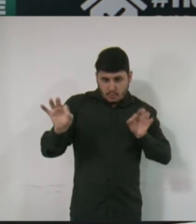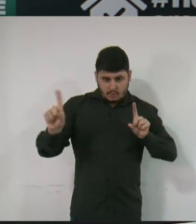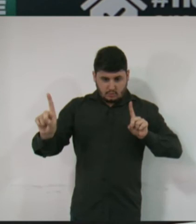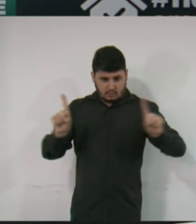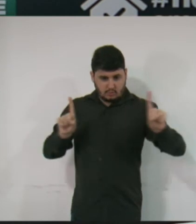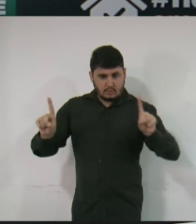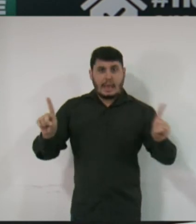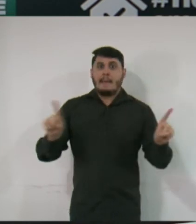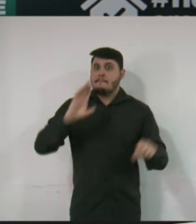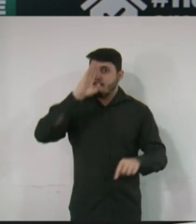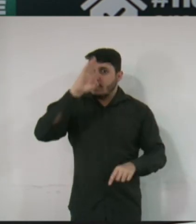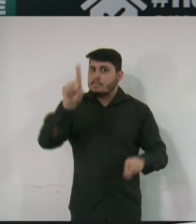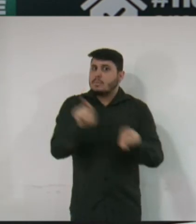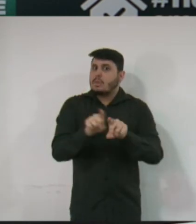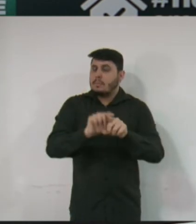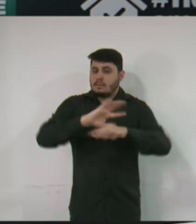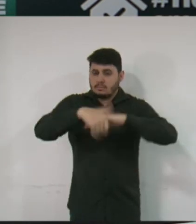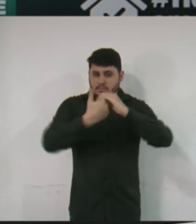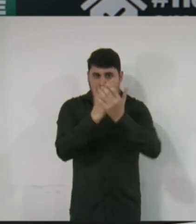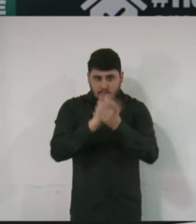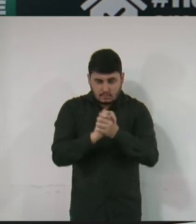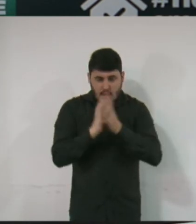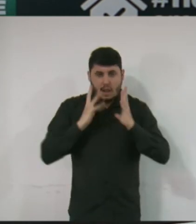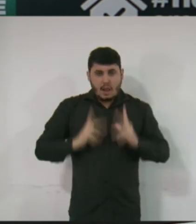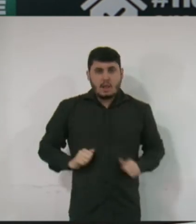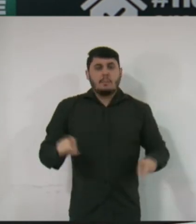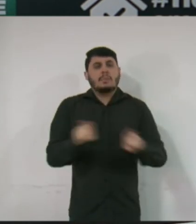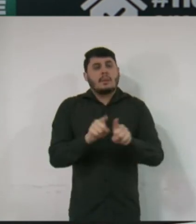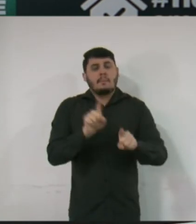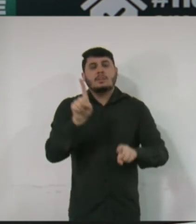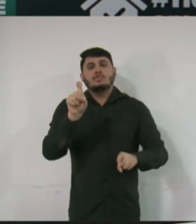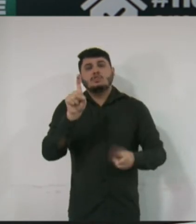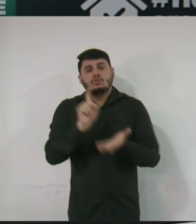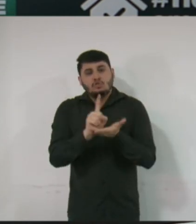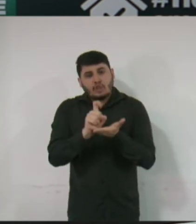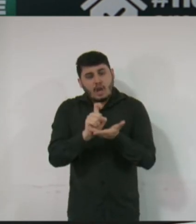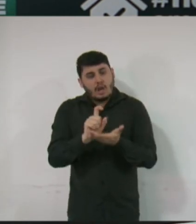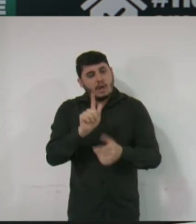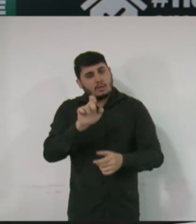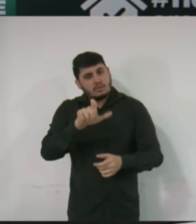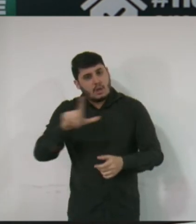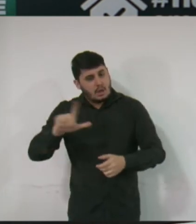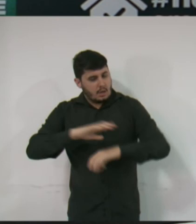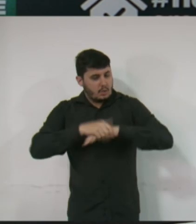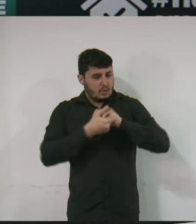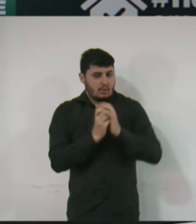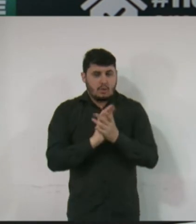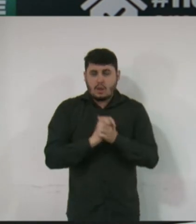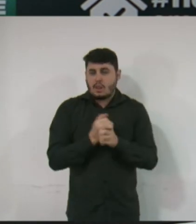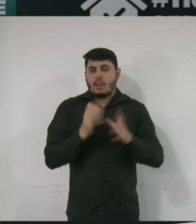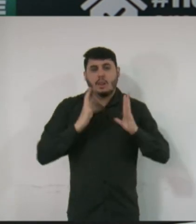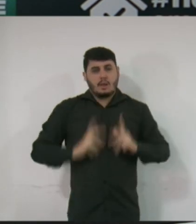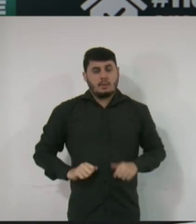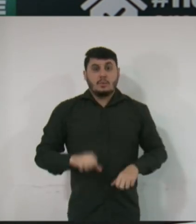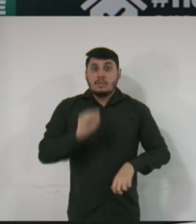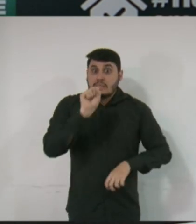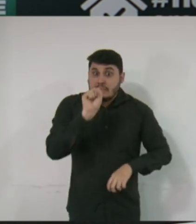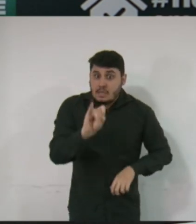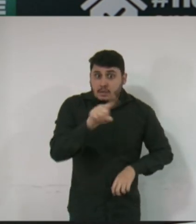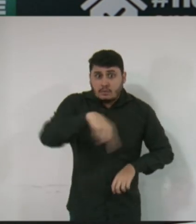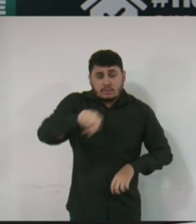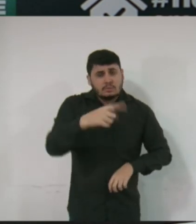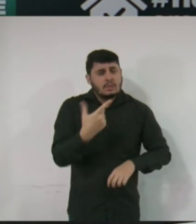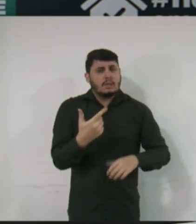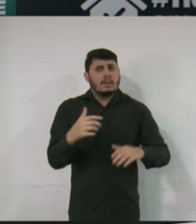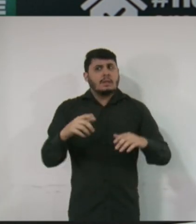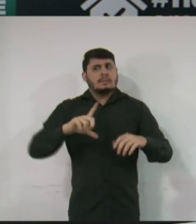das mãos. E quem puder, fique em casa, que saia, quem for preciso para trabalhar, para fazer as